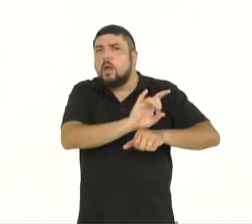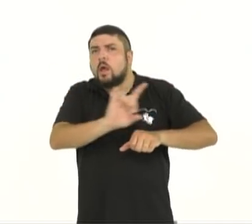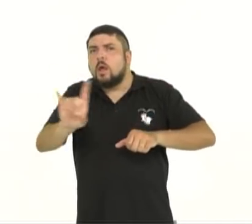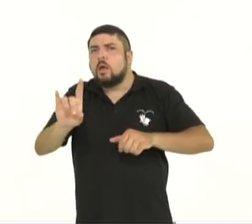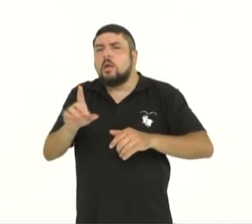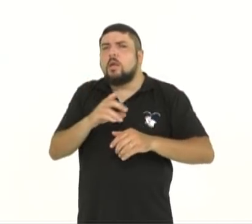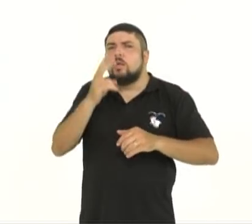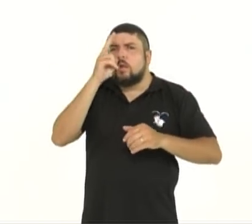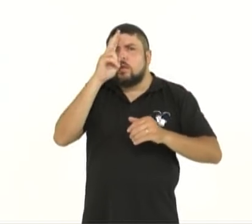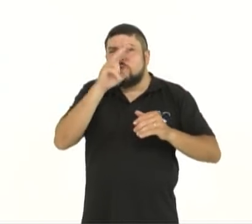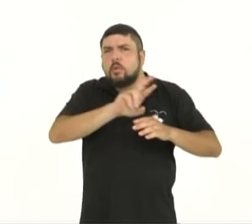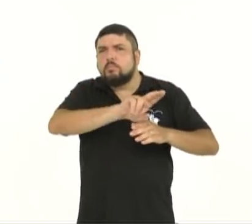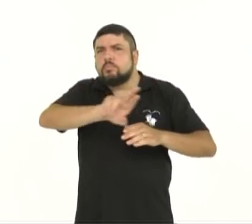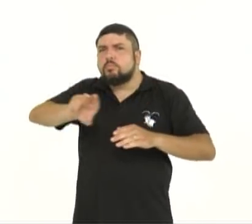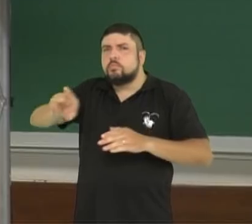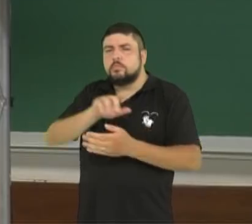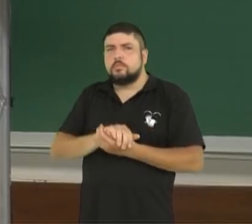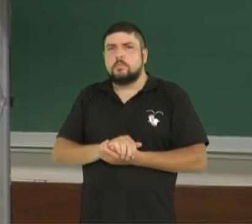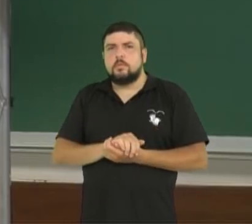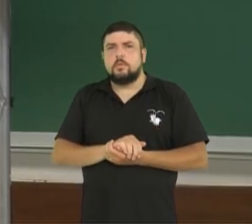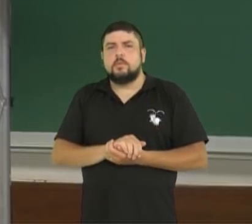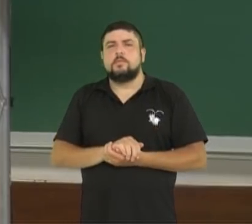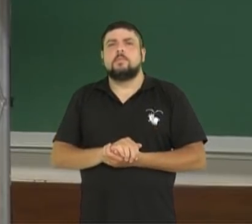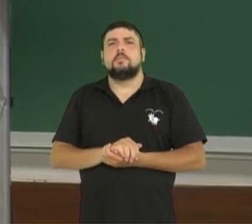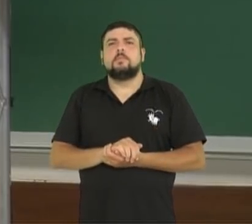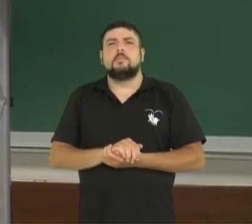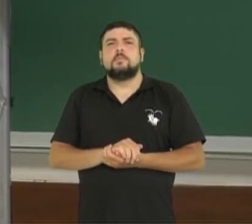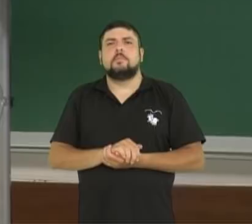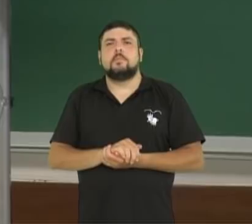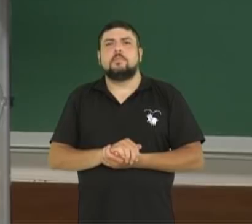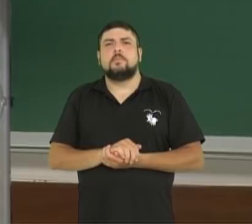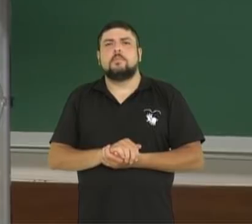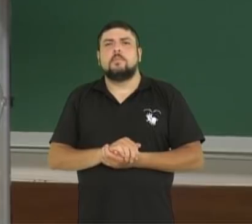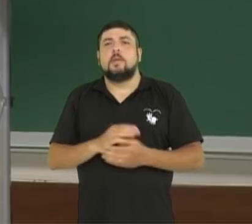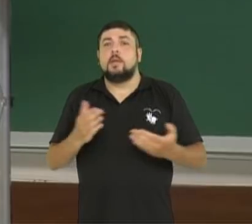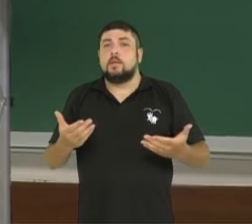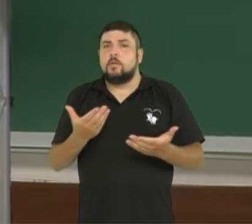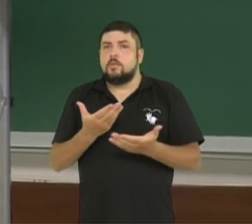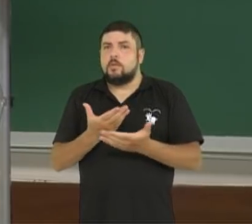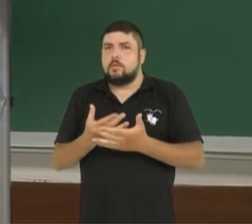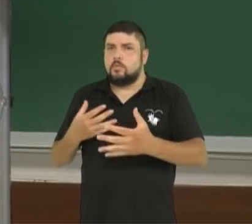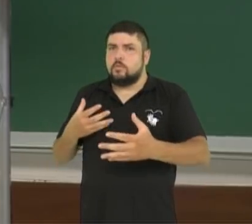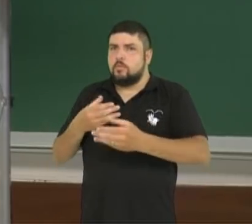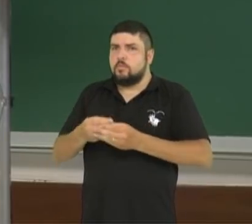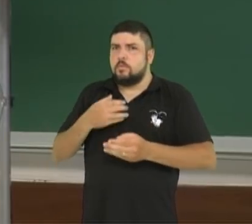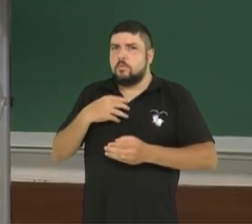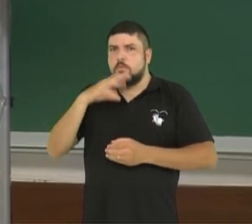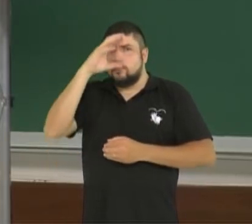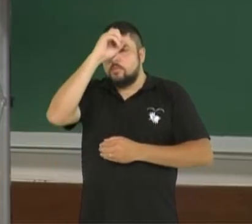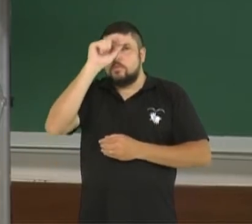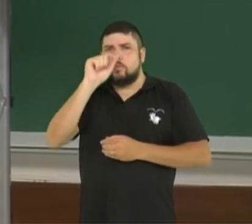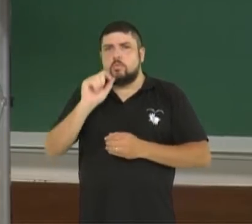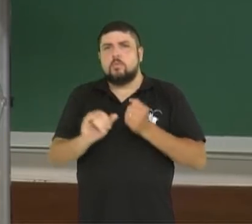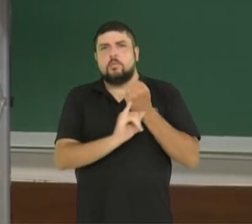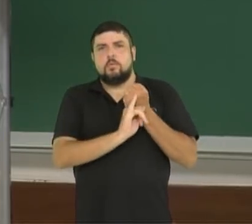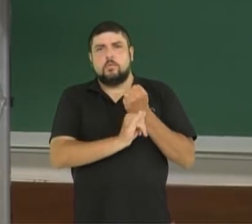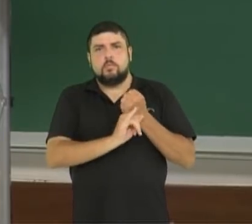diferentes. Muito bem, a primeira alternativa aqui que está correta, né? Então, na aula de hoje a gente estudou um pouquinho mais sobre